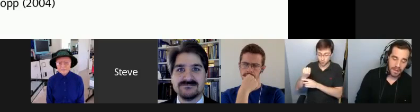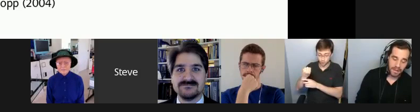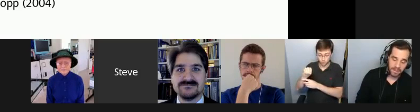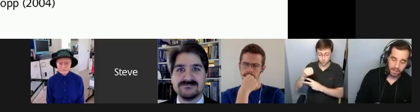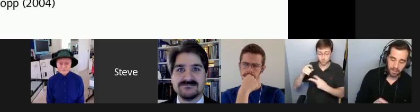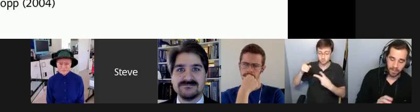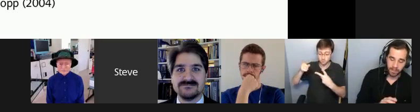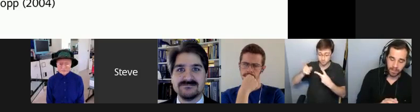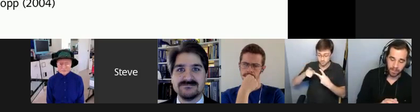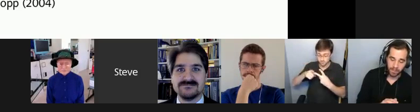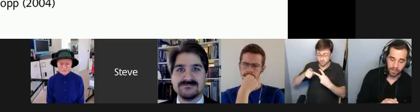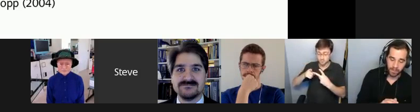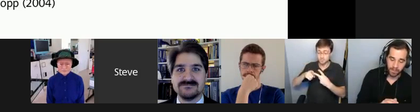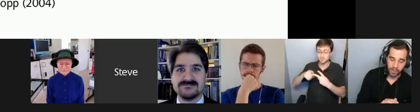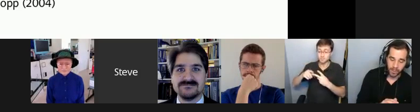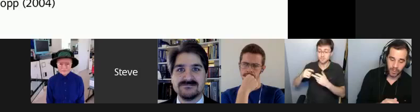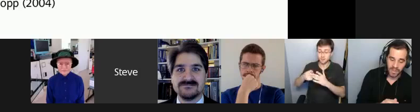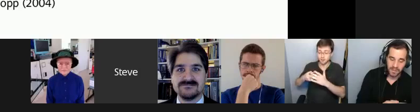principais